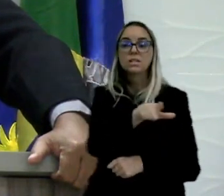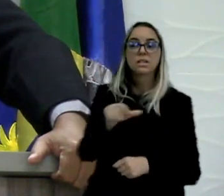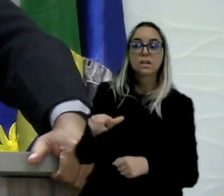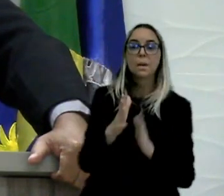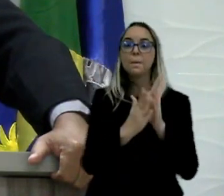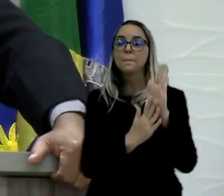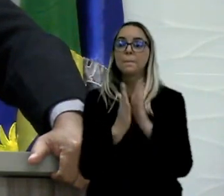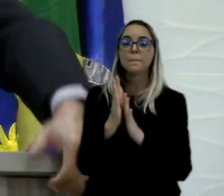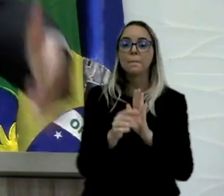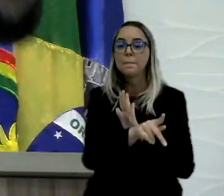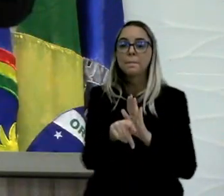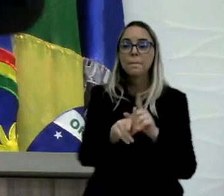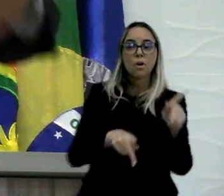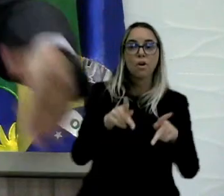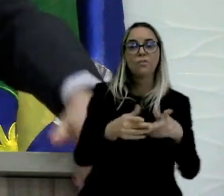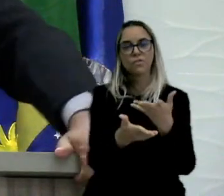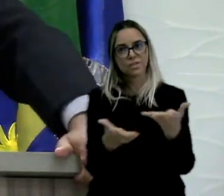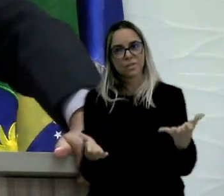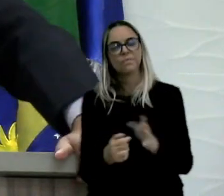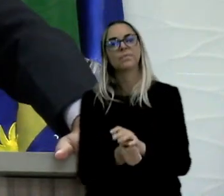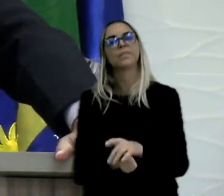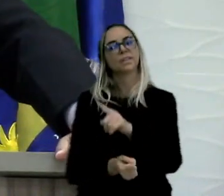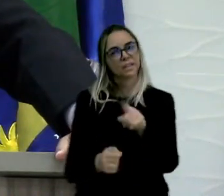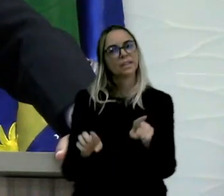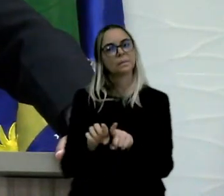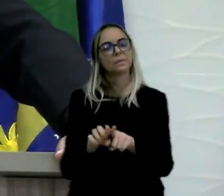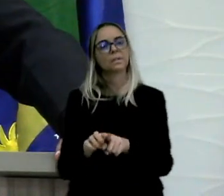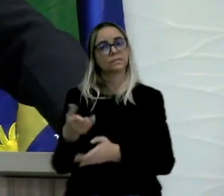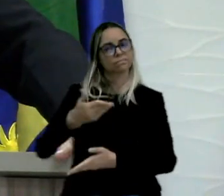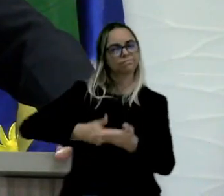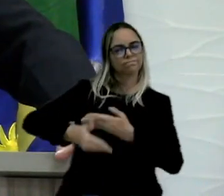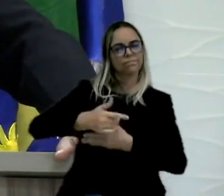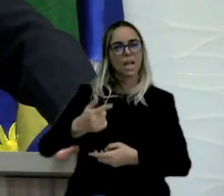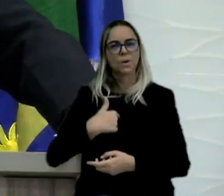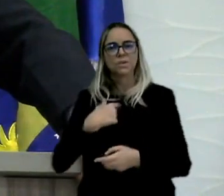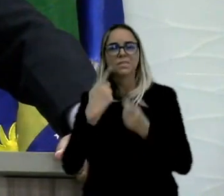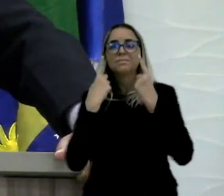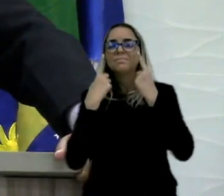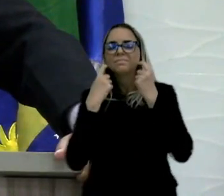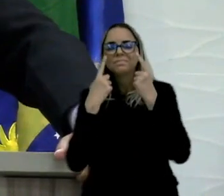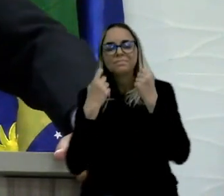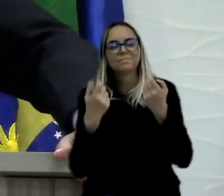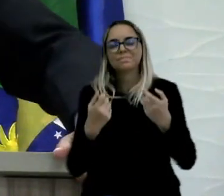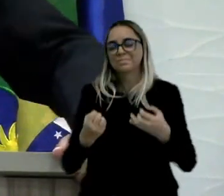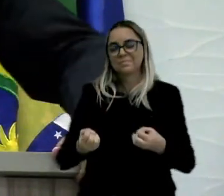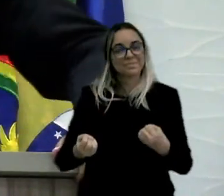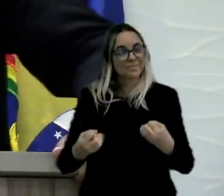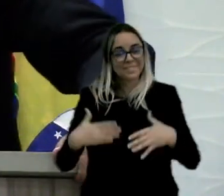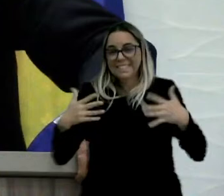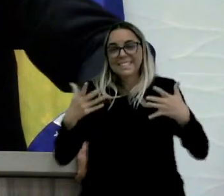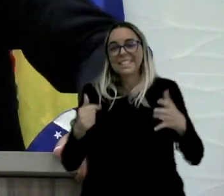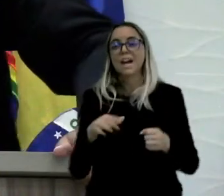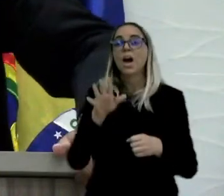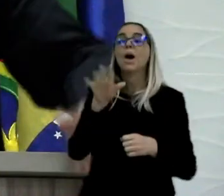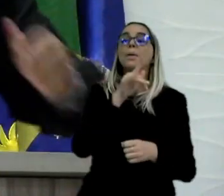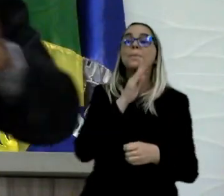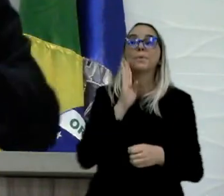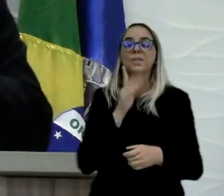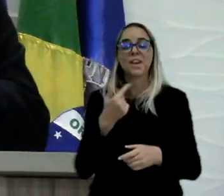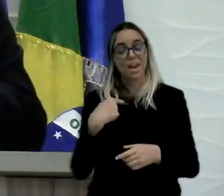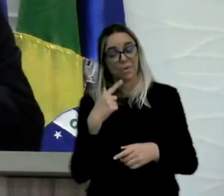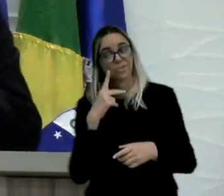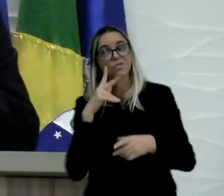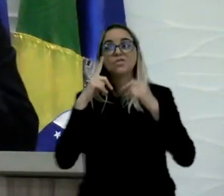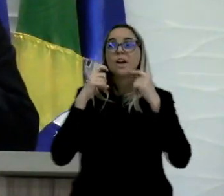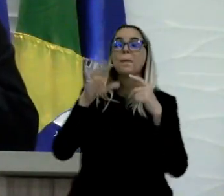parte eu fiz agora tenho que fazer a parte de vocês eu choro de alegria porque eu eu Bruno hoje eu choro de alegria